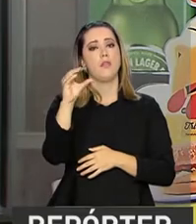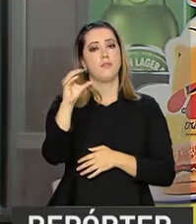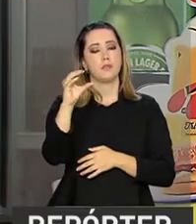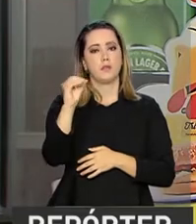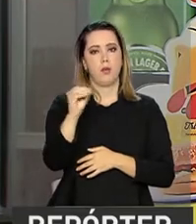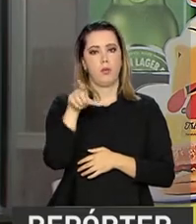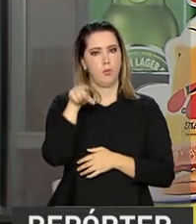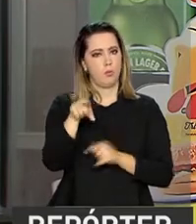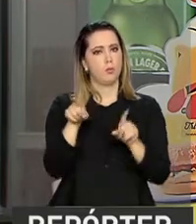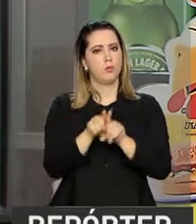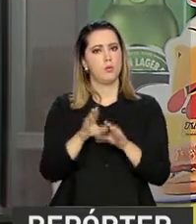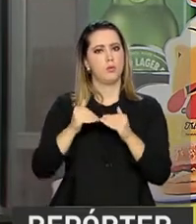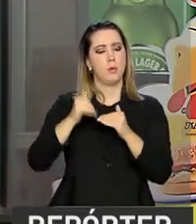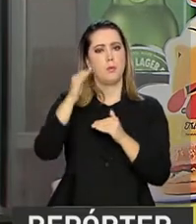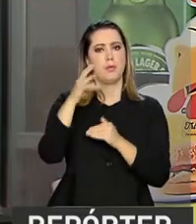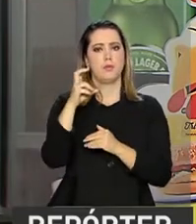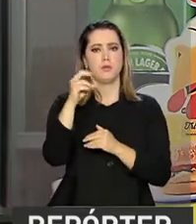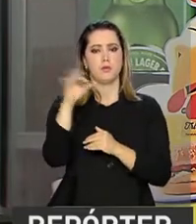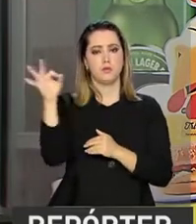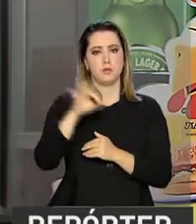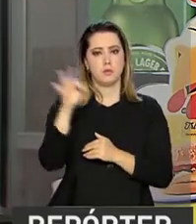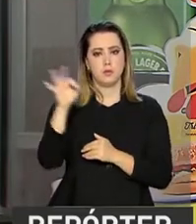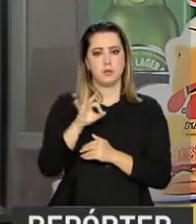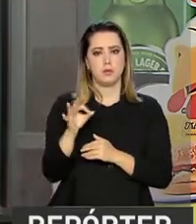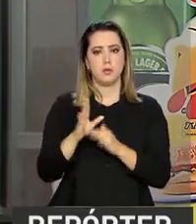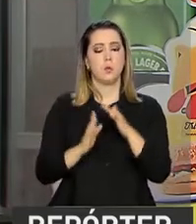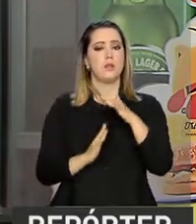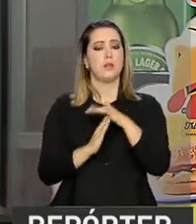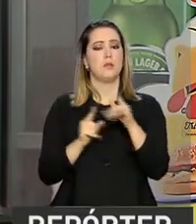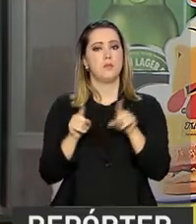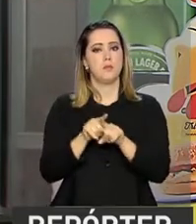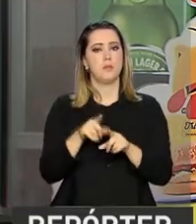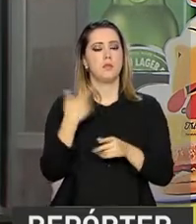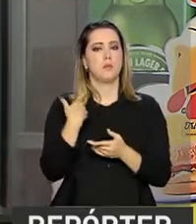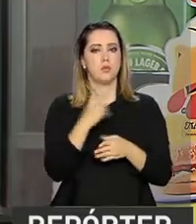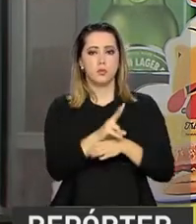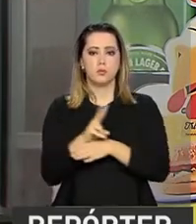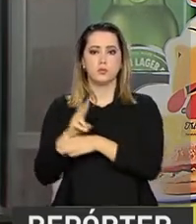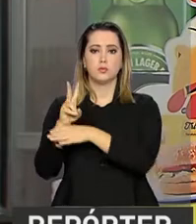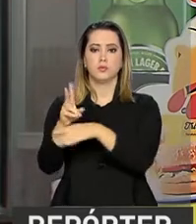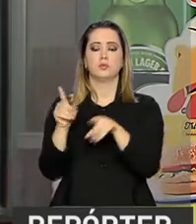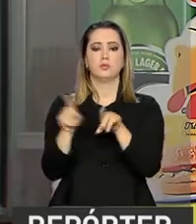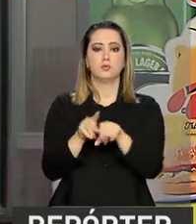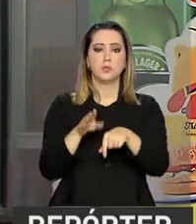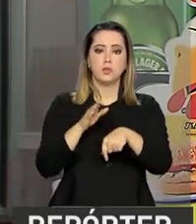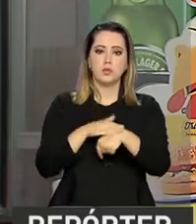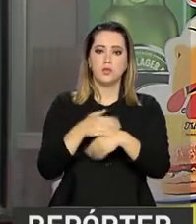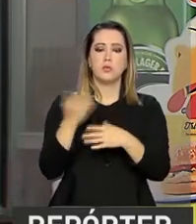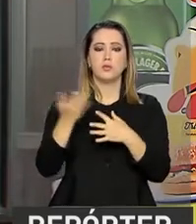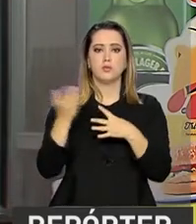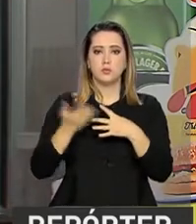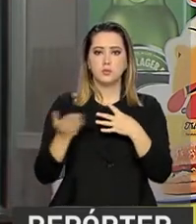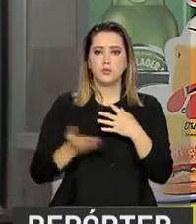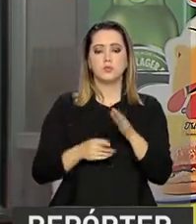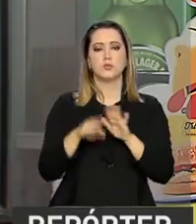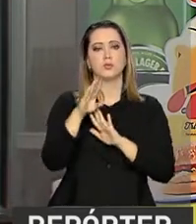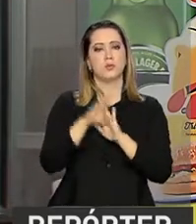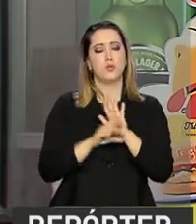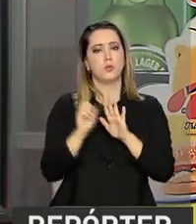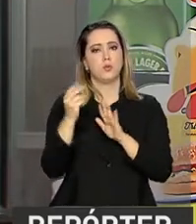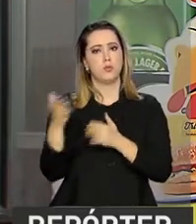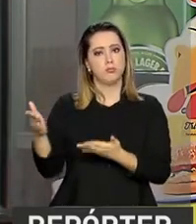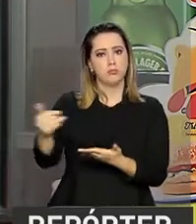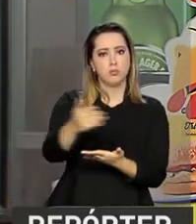uma delas aumenta em 50% o limite do valor de financiamentos em operações de custeio ou de